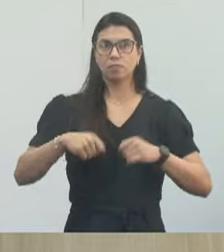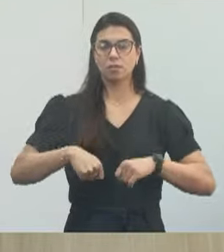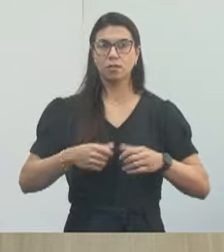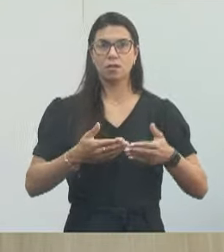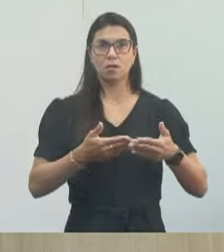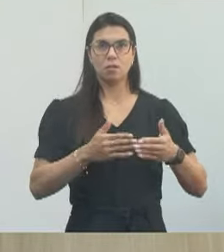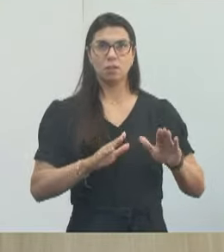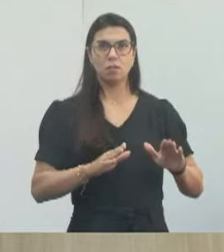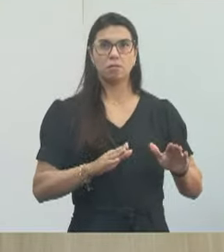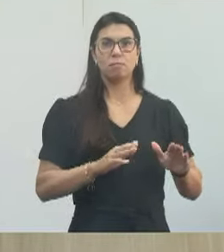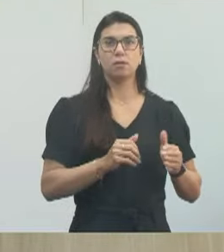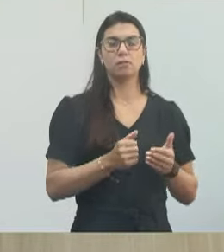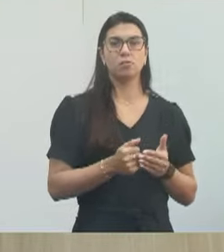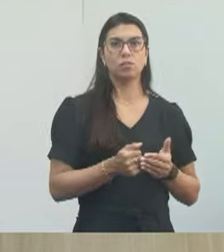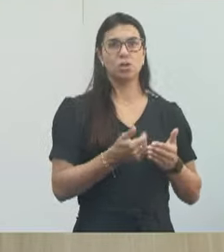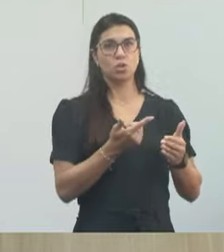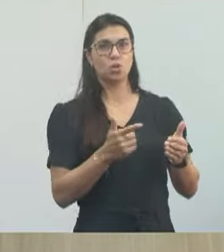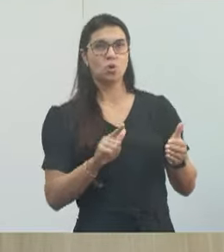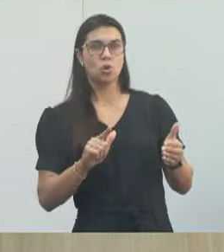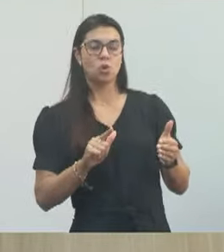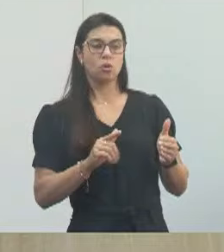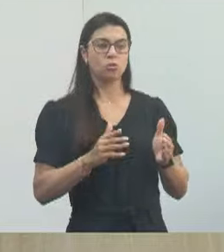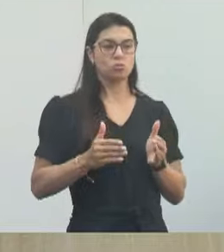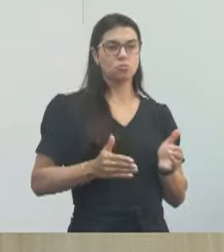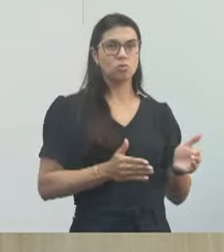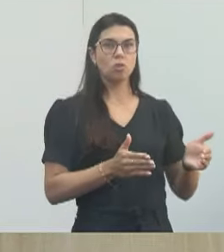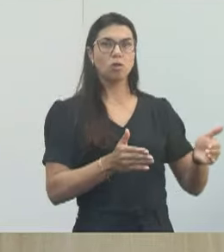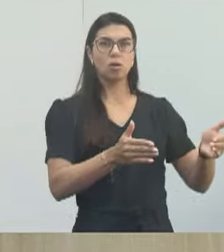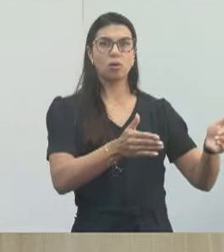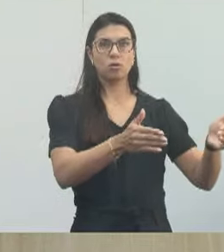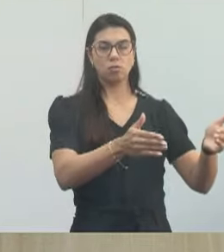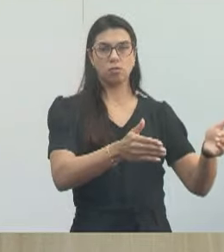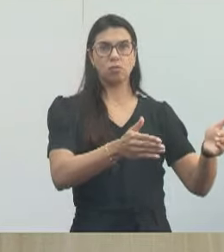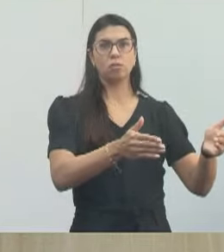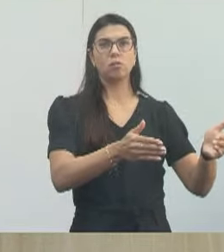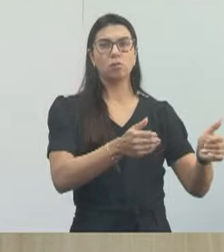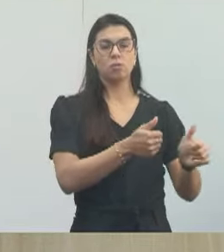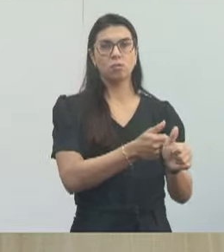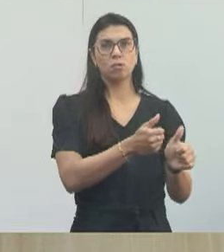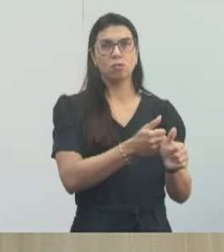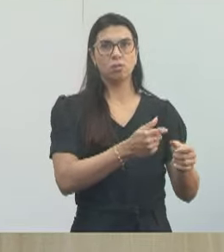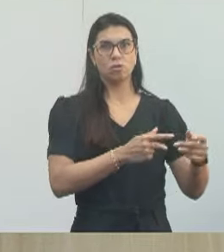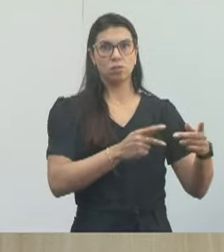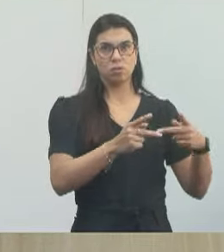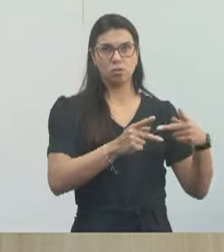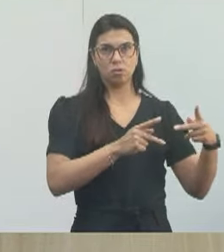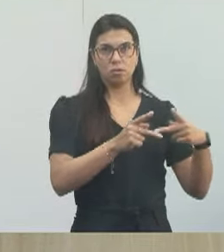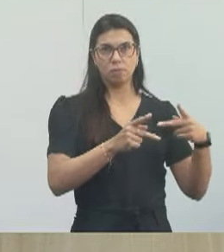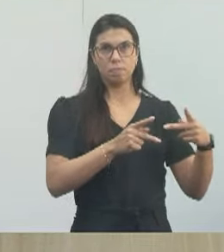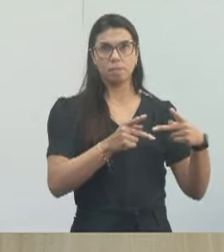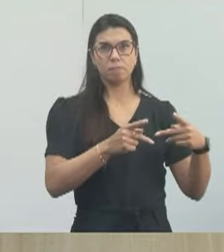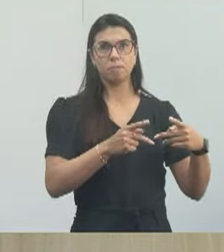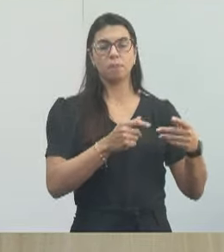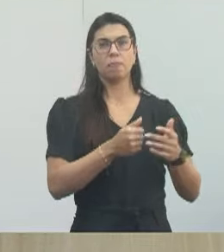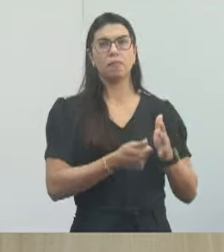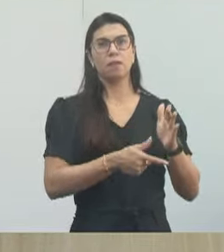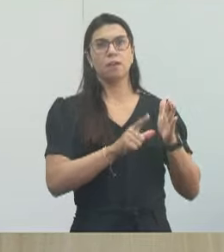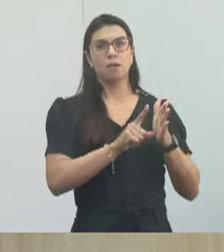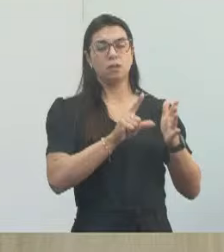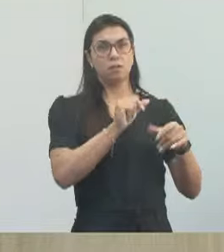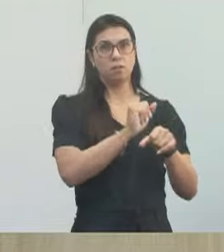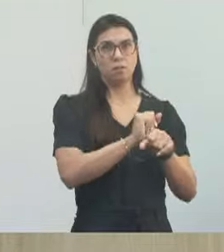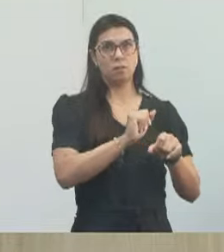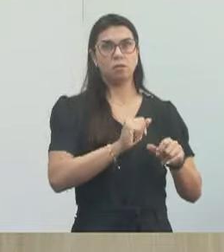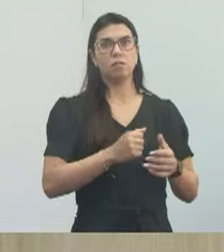abertura de via de acesso no município de São José dos Campos que foi interditado de razão das